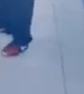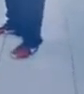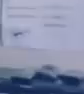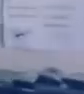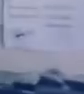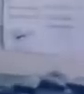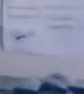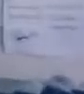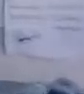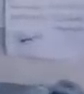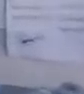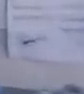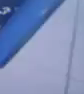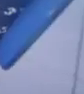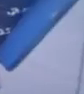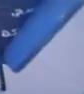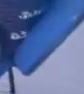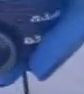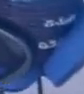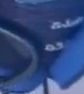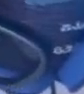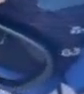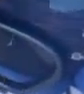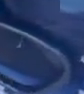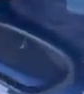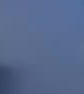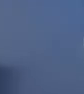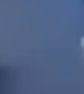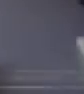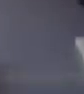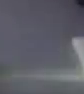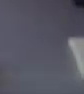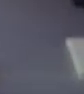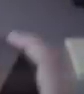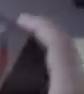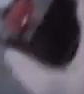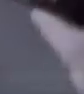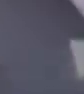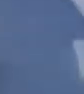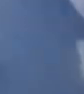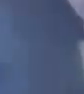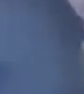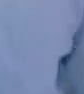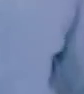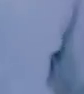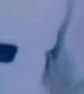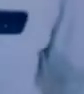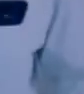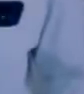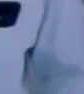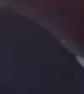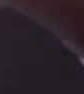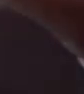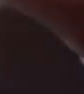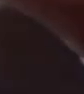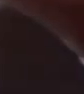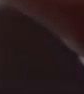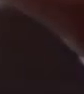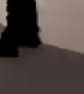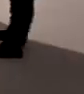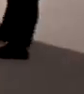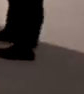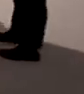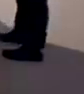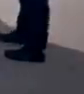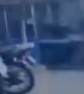3D Alarmes vem trabalhando sempre pensando na sua segurança. Por isso, a 3D Alarmes oferece o serviço de segurança